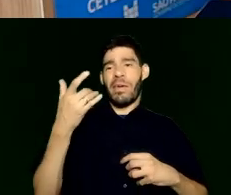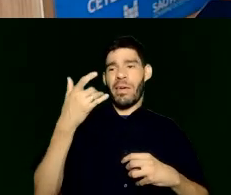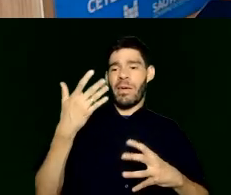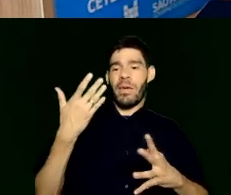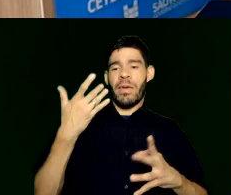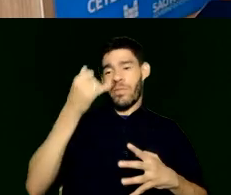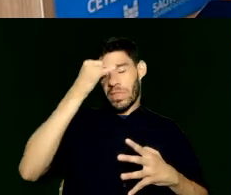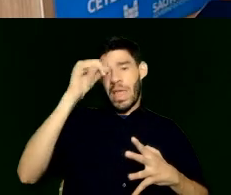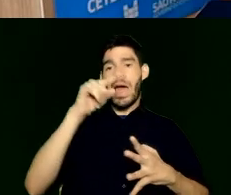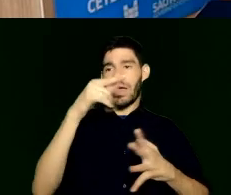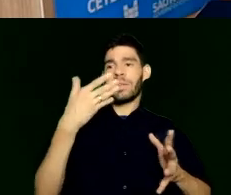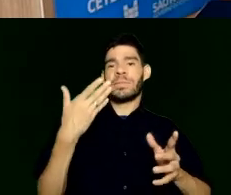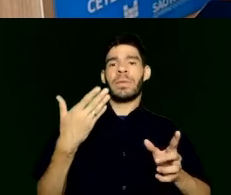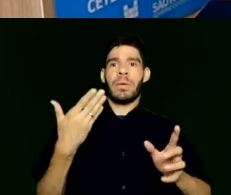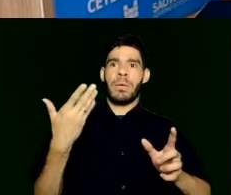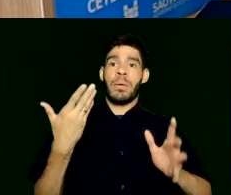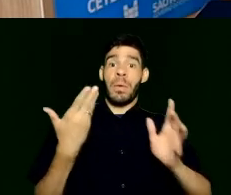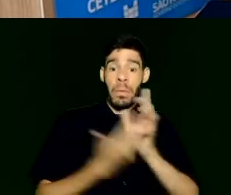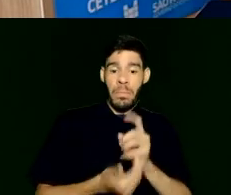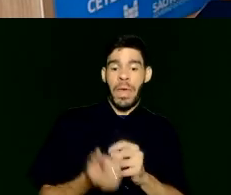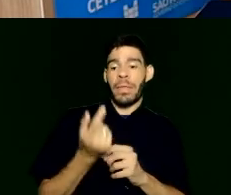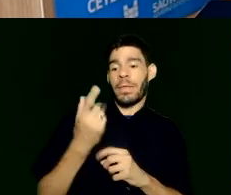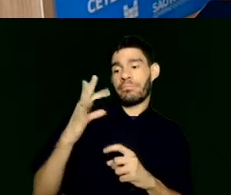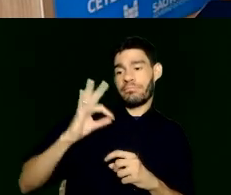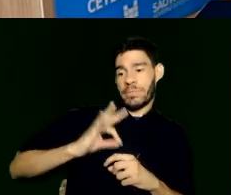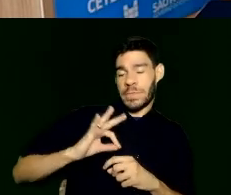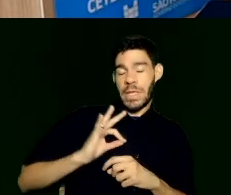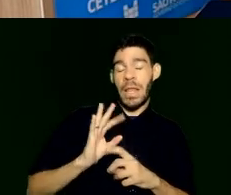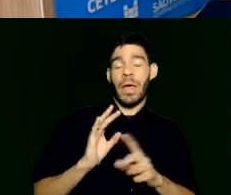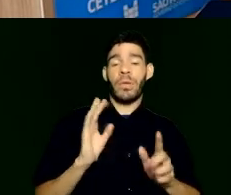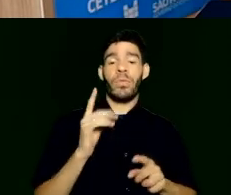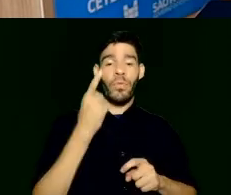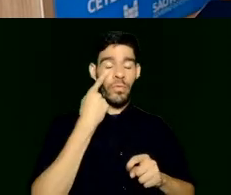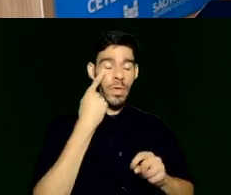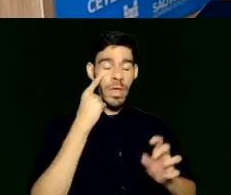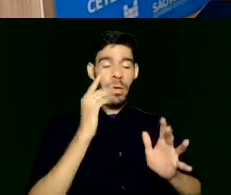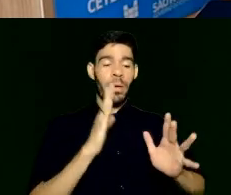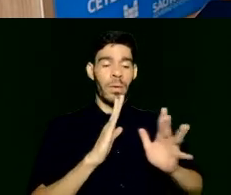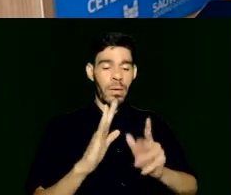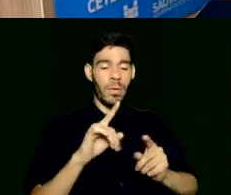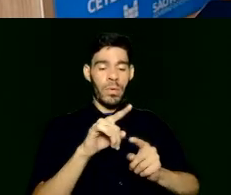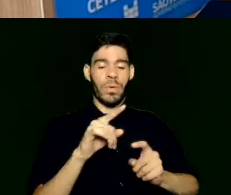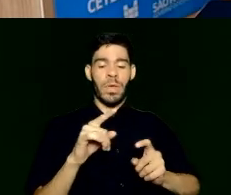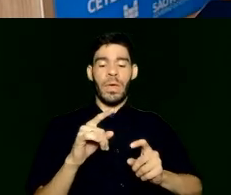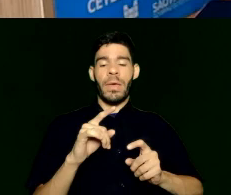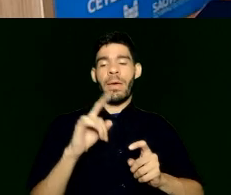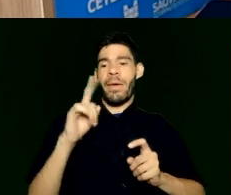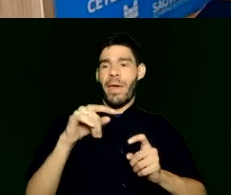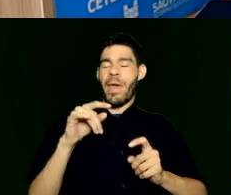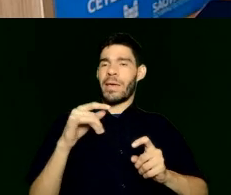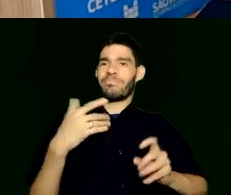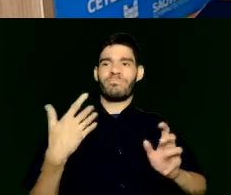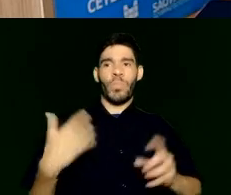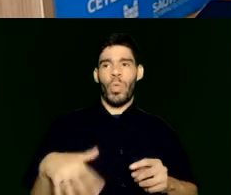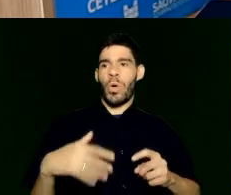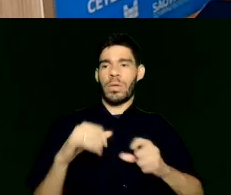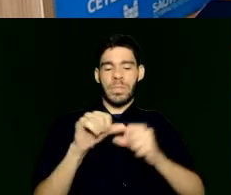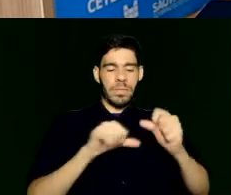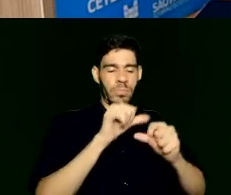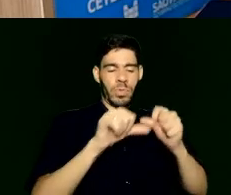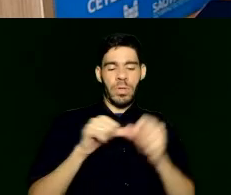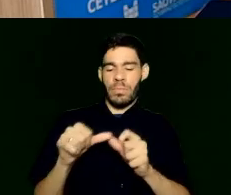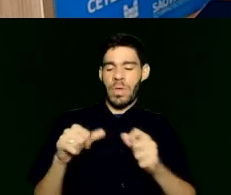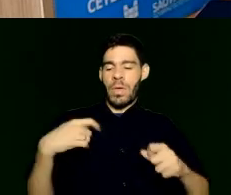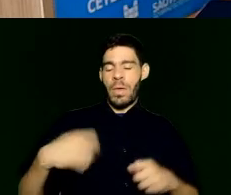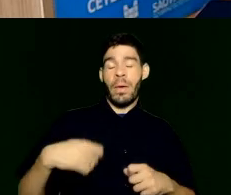ficar desprovidas durante o período da pandemia. E com isso nós vemos que a questão é muito dinâmica